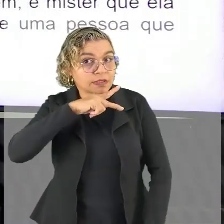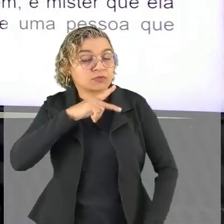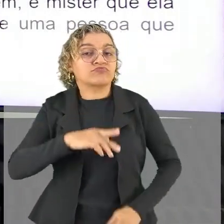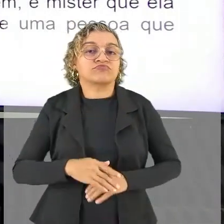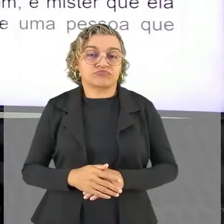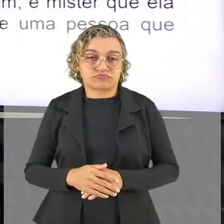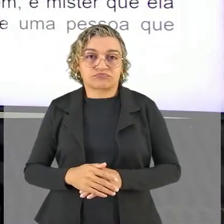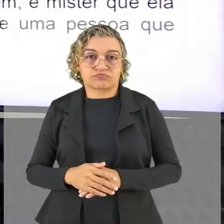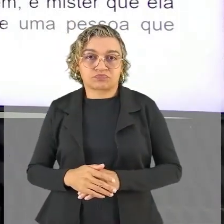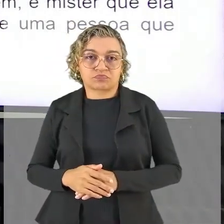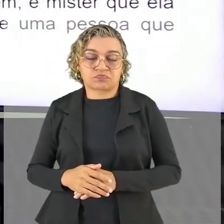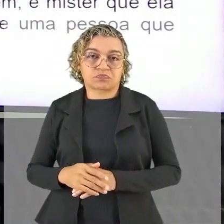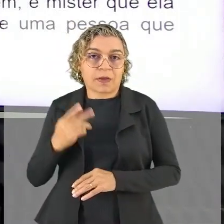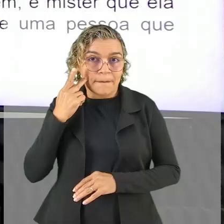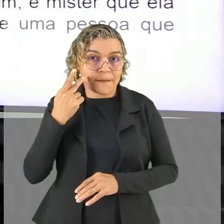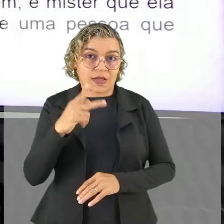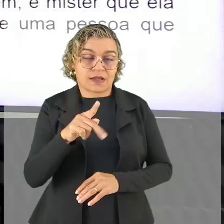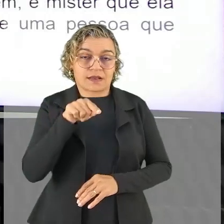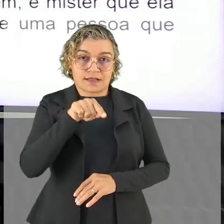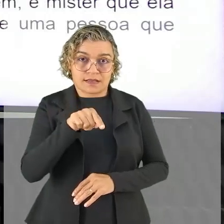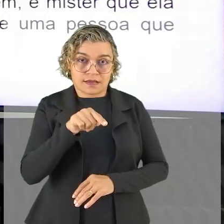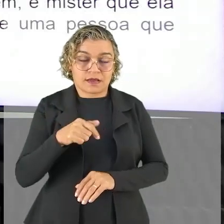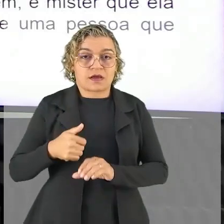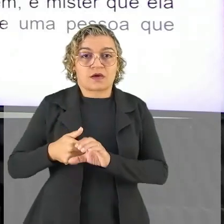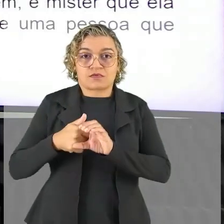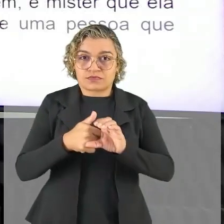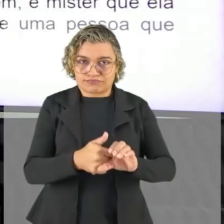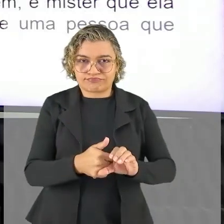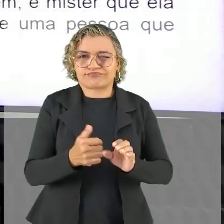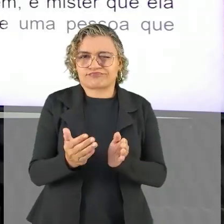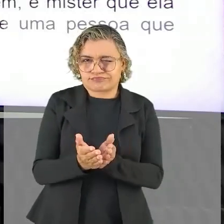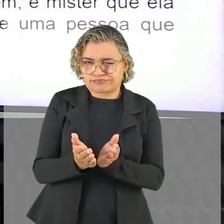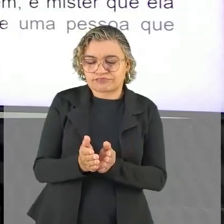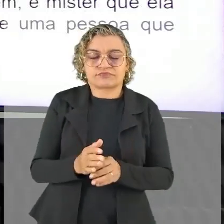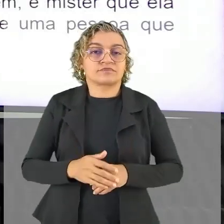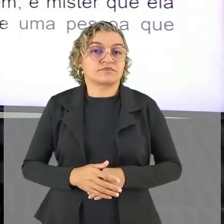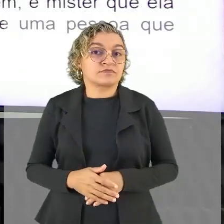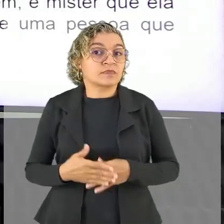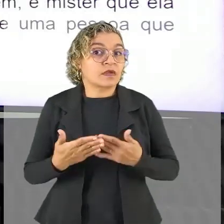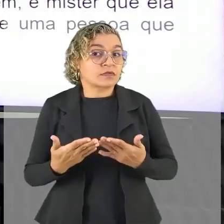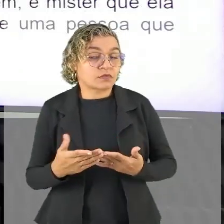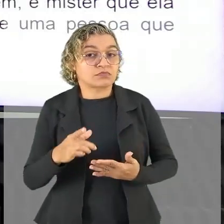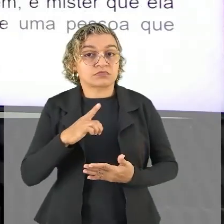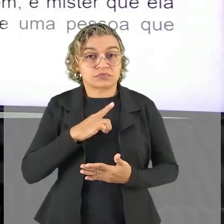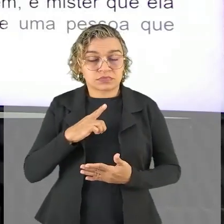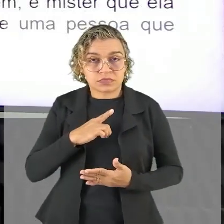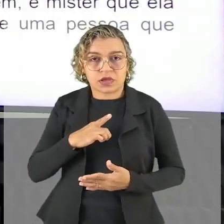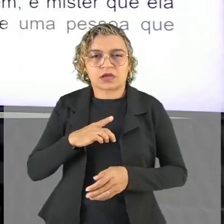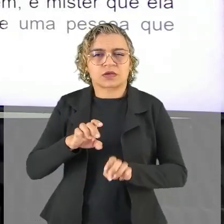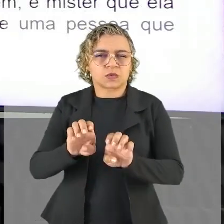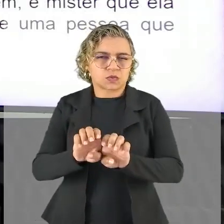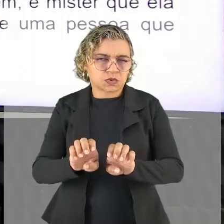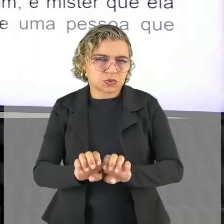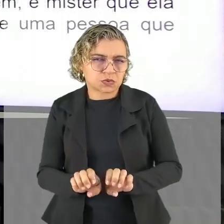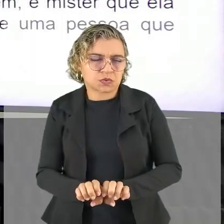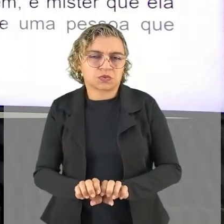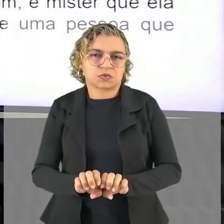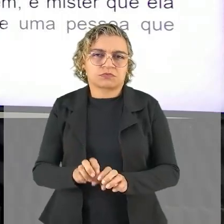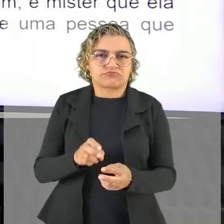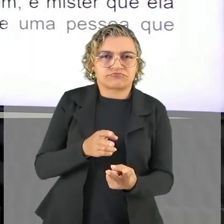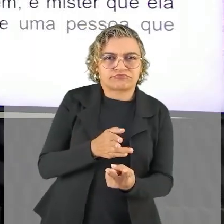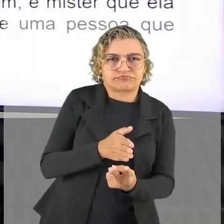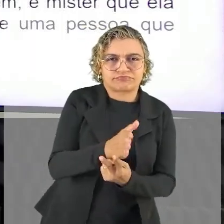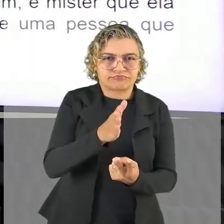o cristianismo mesmo. Então, por exemplo, vai haver aquela mesma estrutura dualista em que